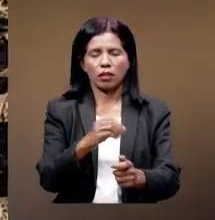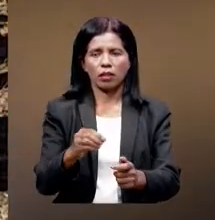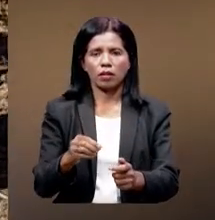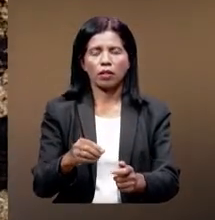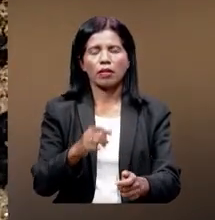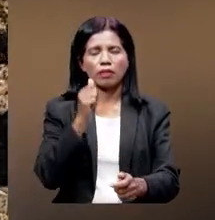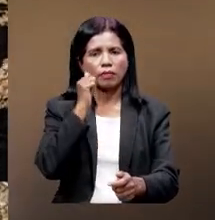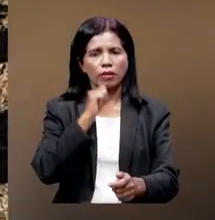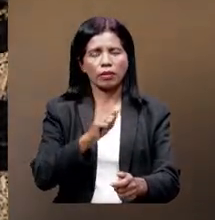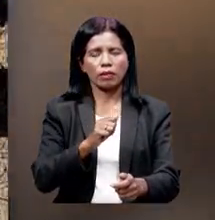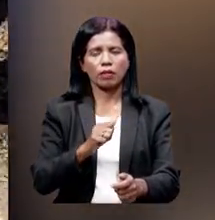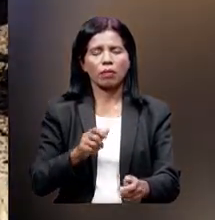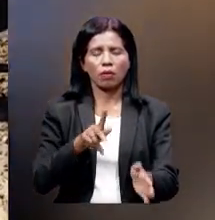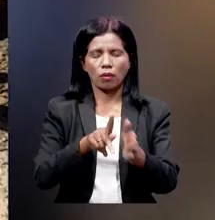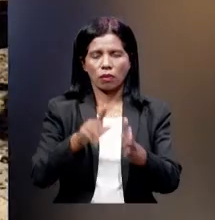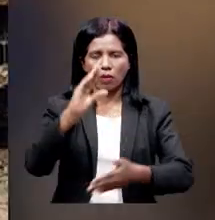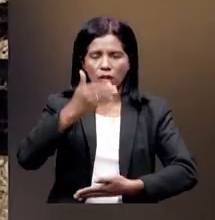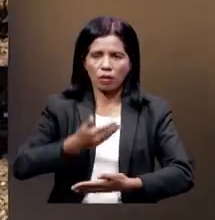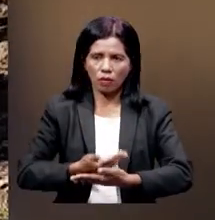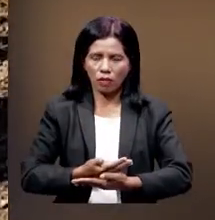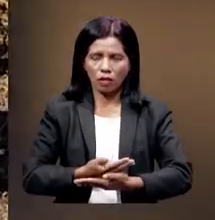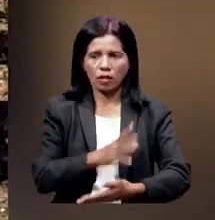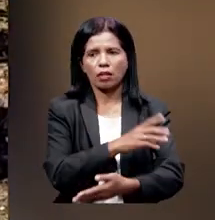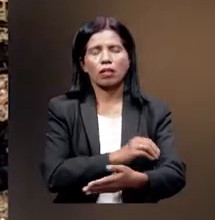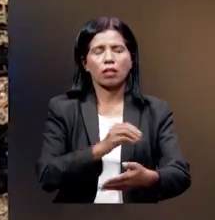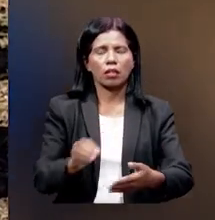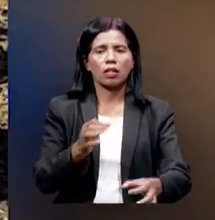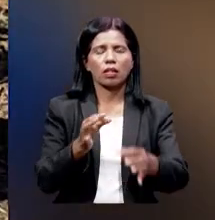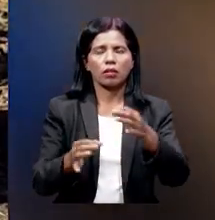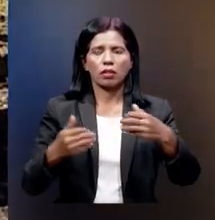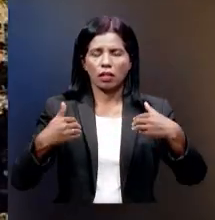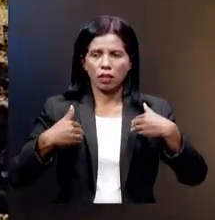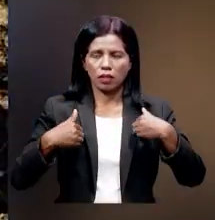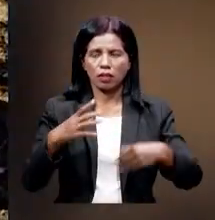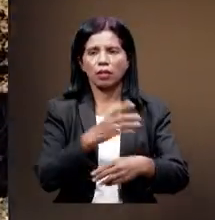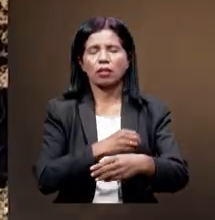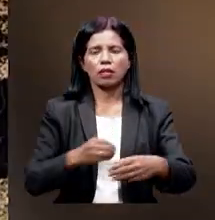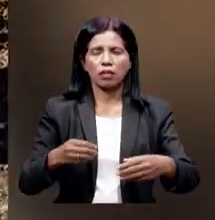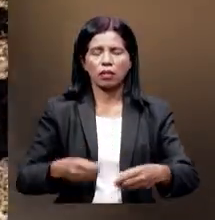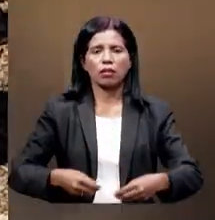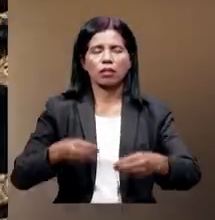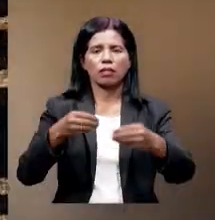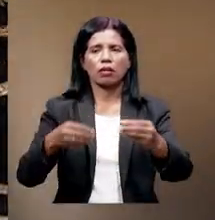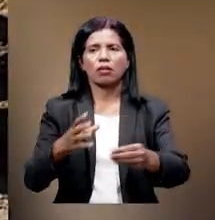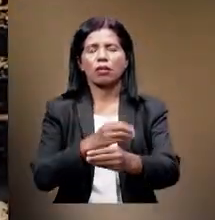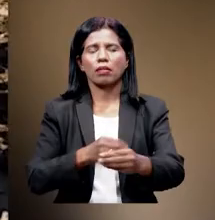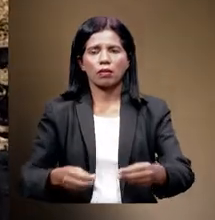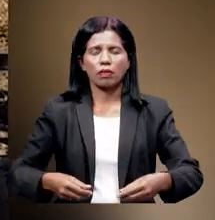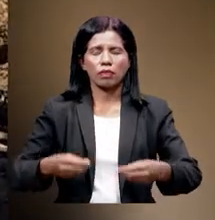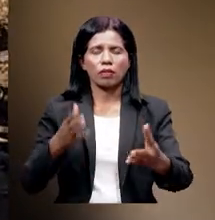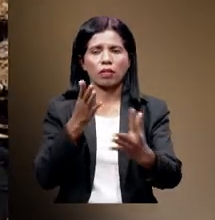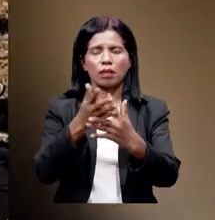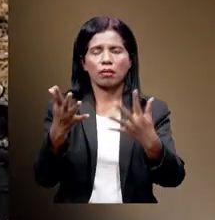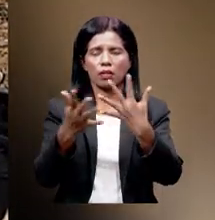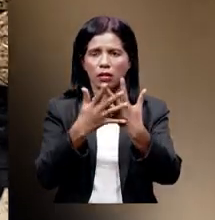nia durante parto, katuir keras parto, no quando nia se ia hela parto, nia influenza perturbadora, se